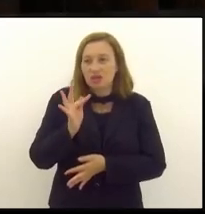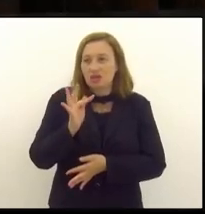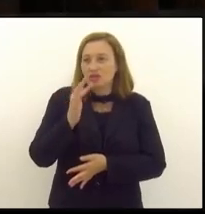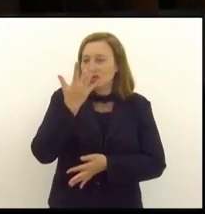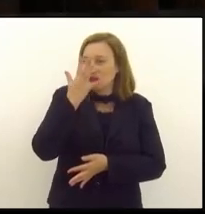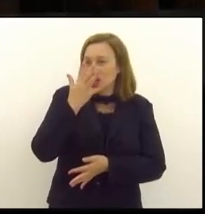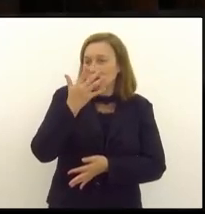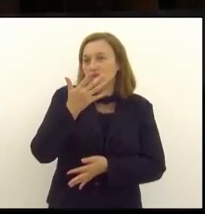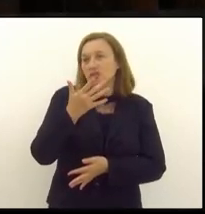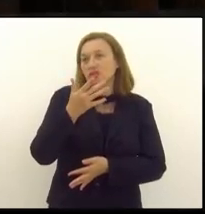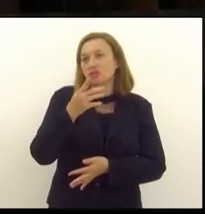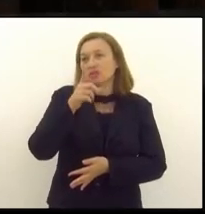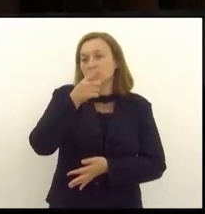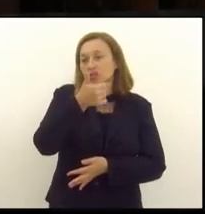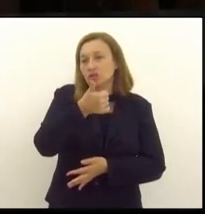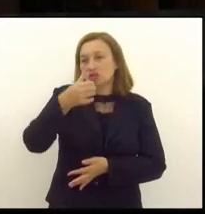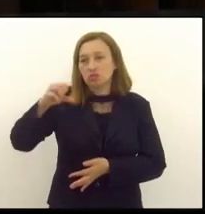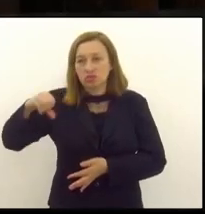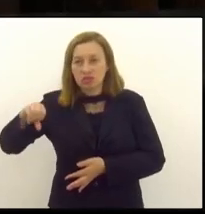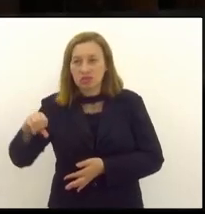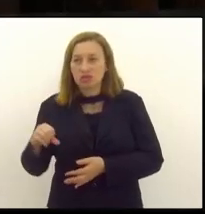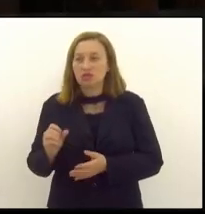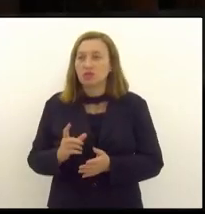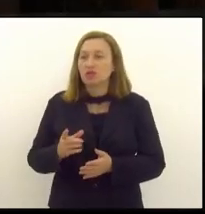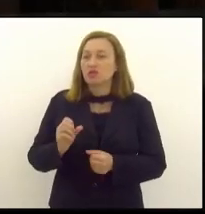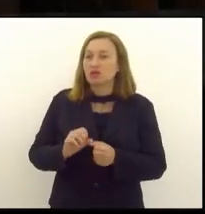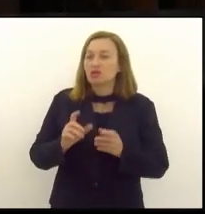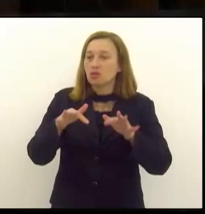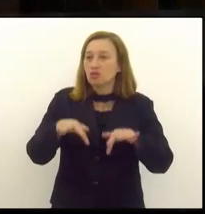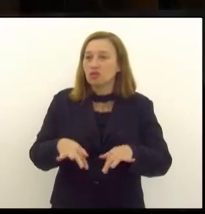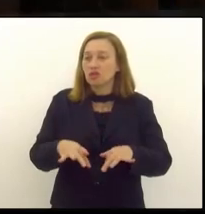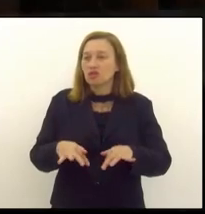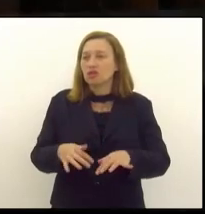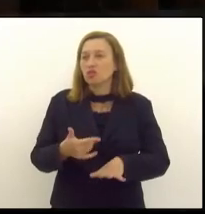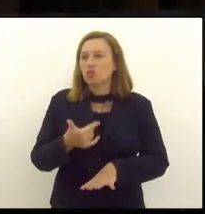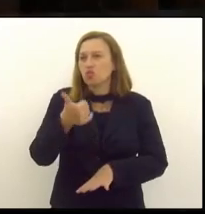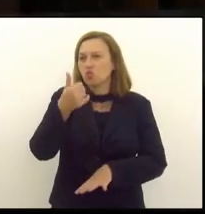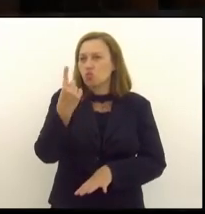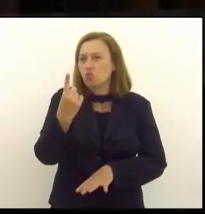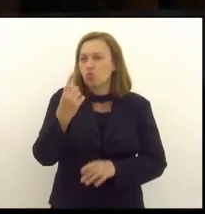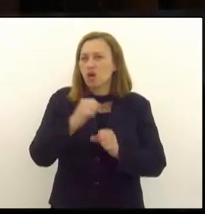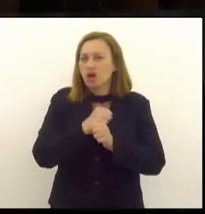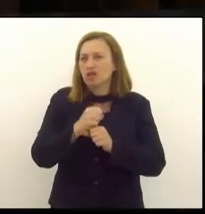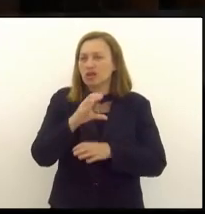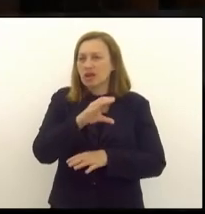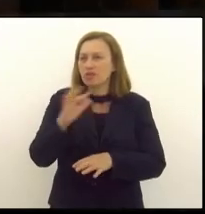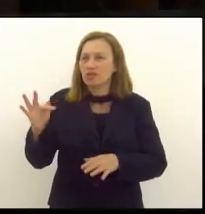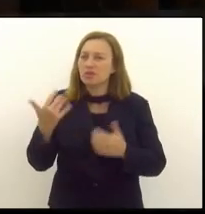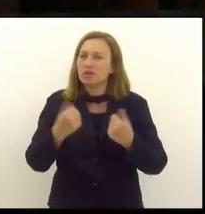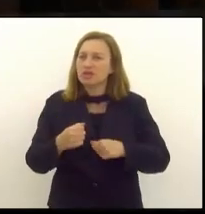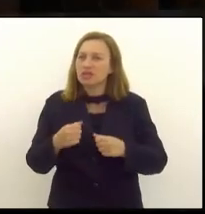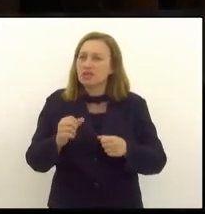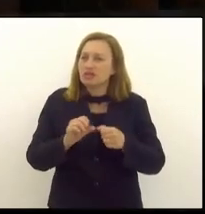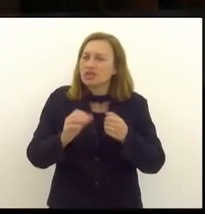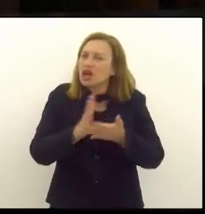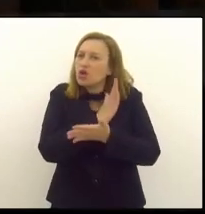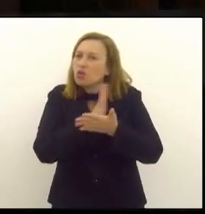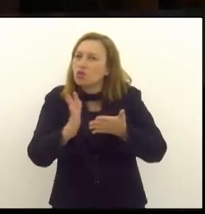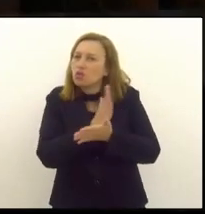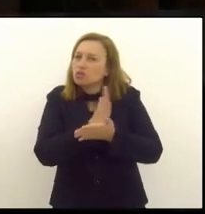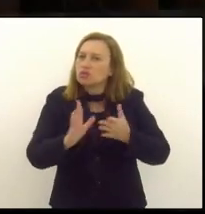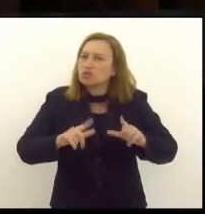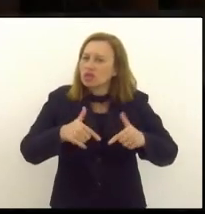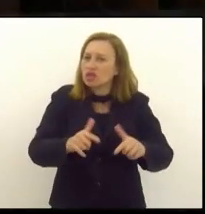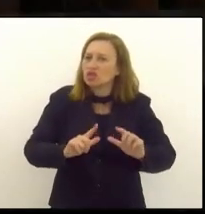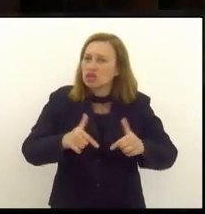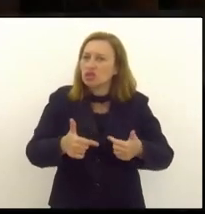dizia, doutora, eu estou fechando quase um ano aqui em Cabo Frio, mas a gente precisa começar a executar algumas ações relacionadas